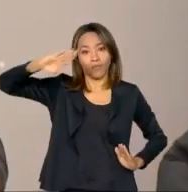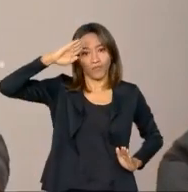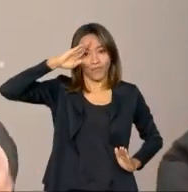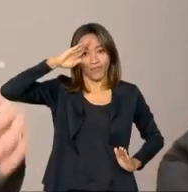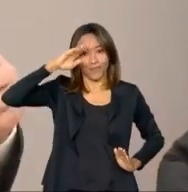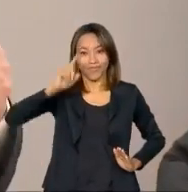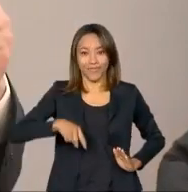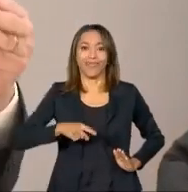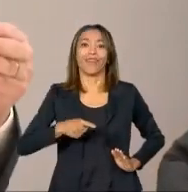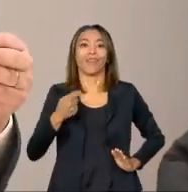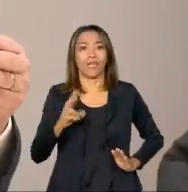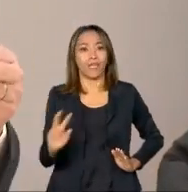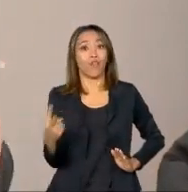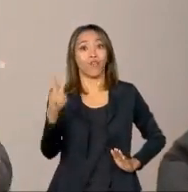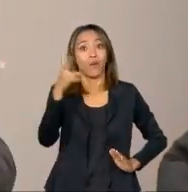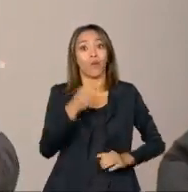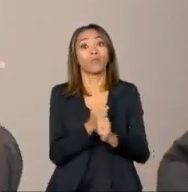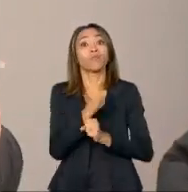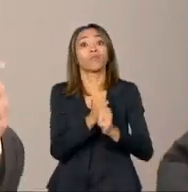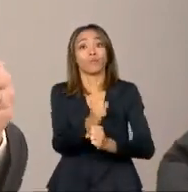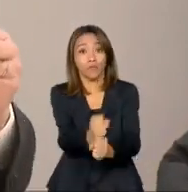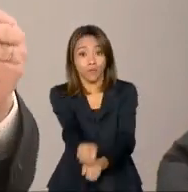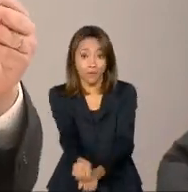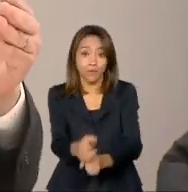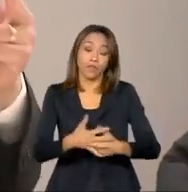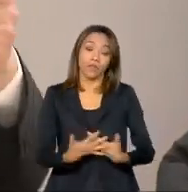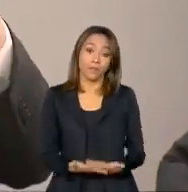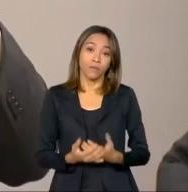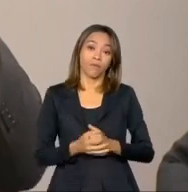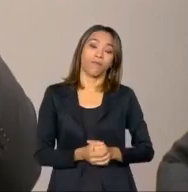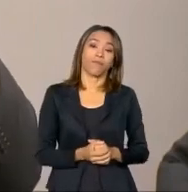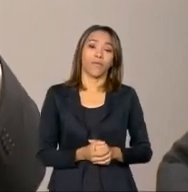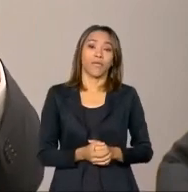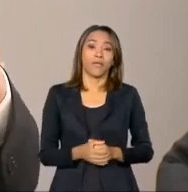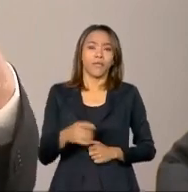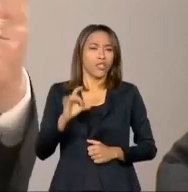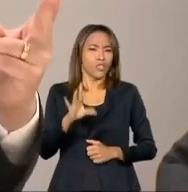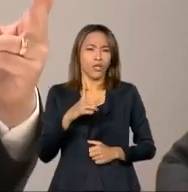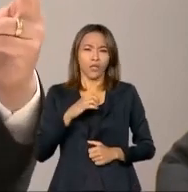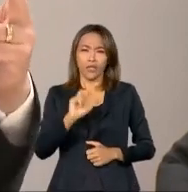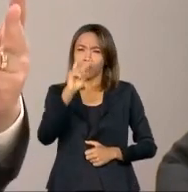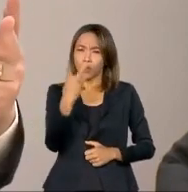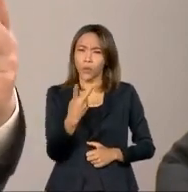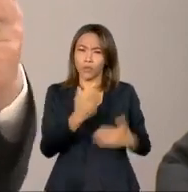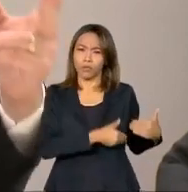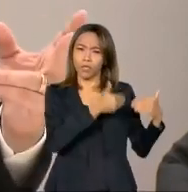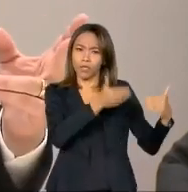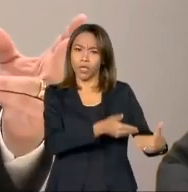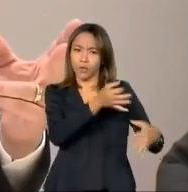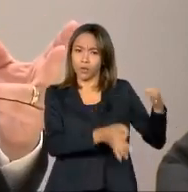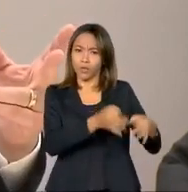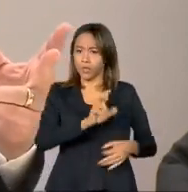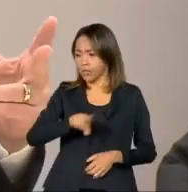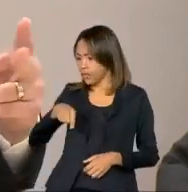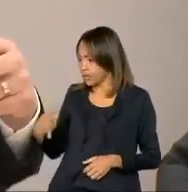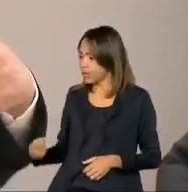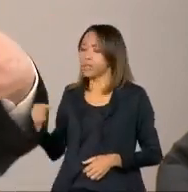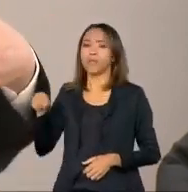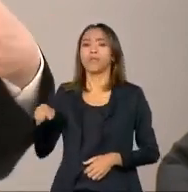tempo. E é evidente que, se só existiam dois ministérios antigamente, Justiça e Relações